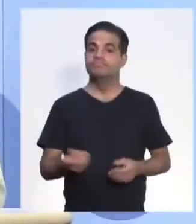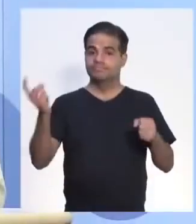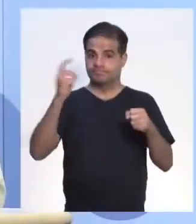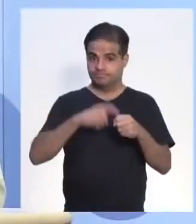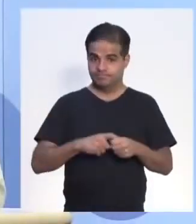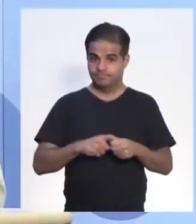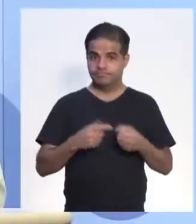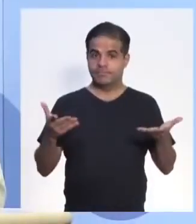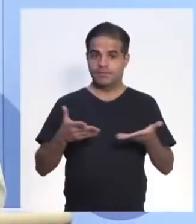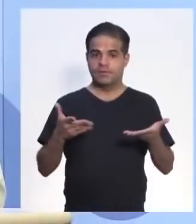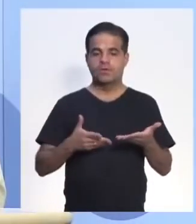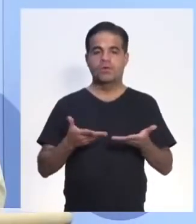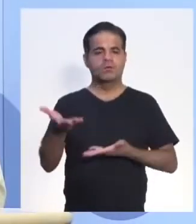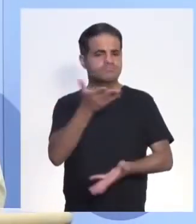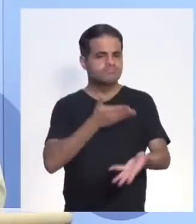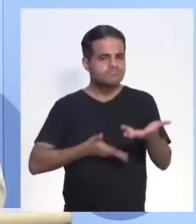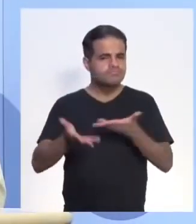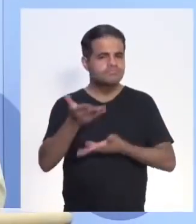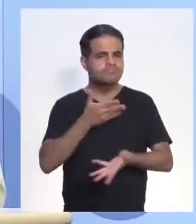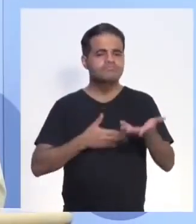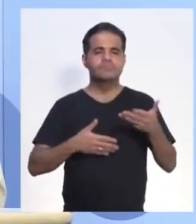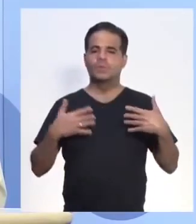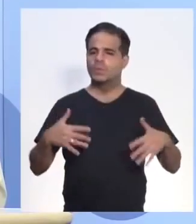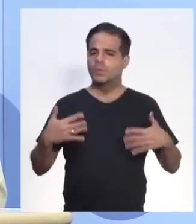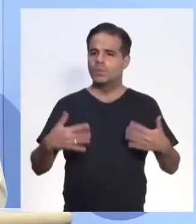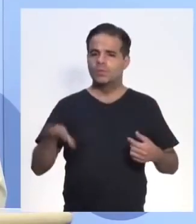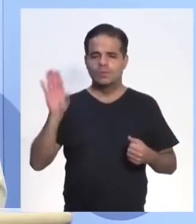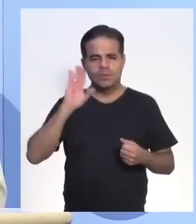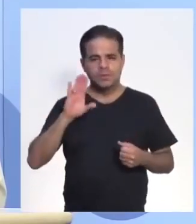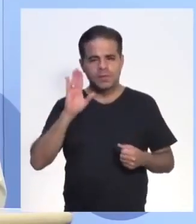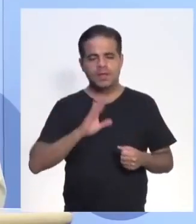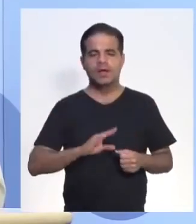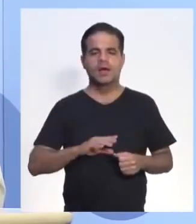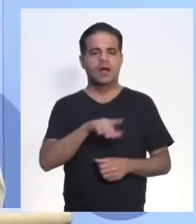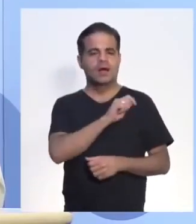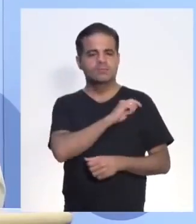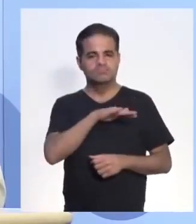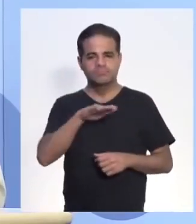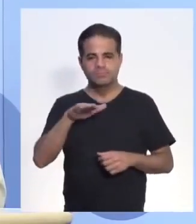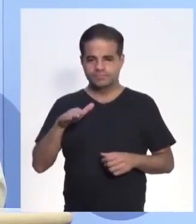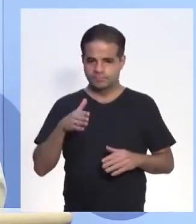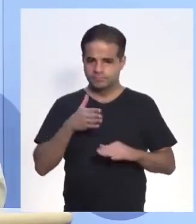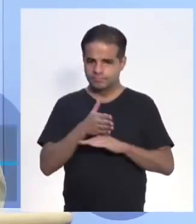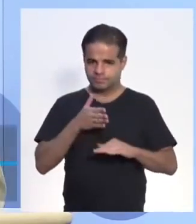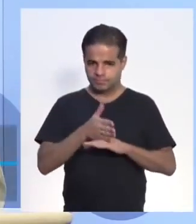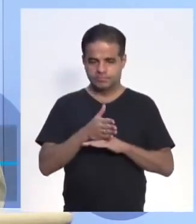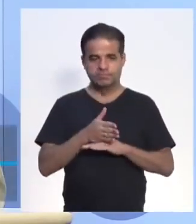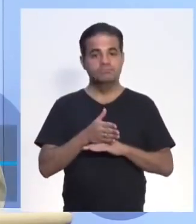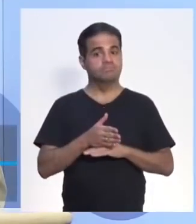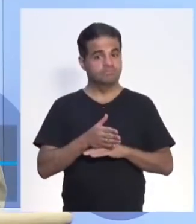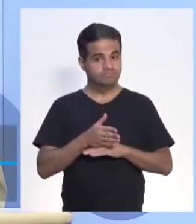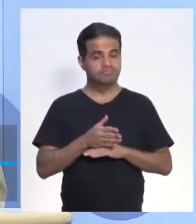Voltamos para a interação, tá bem legal aqui, os estudantes estão participando. Eu vou aqui mandar um abraço para